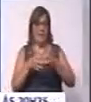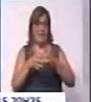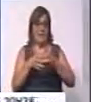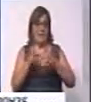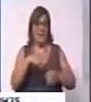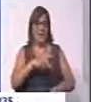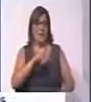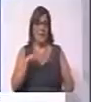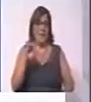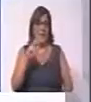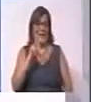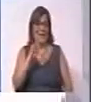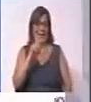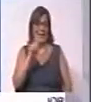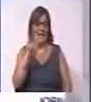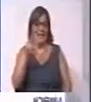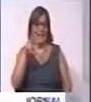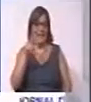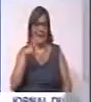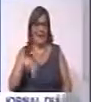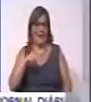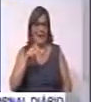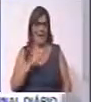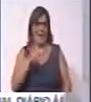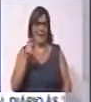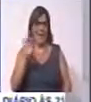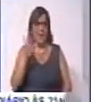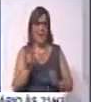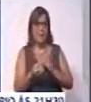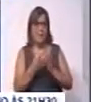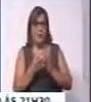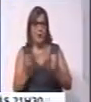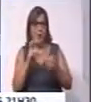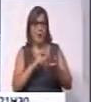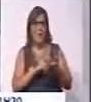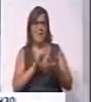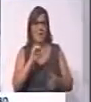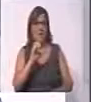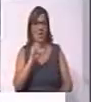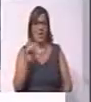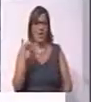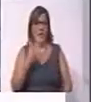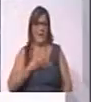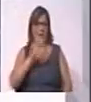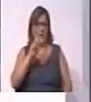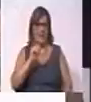helena braga que tem destacado na criação das novas baterias só de nós